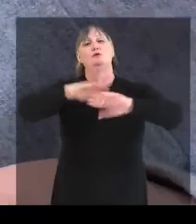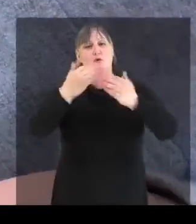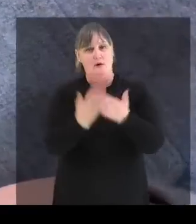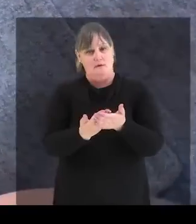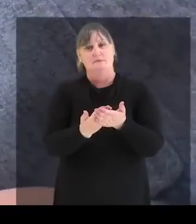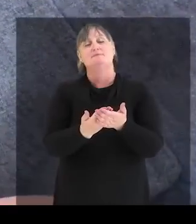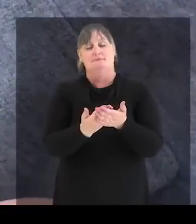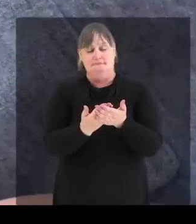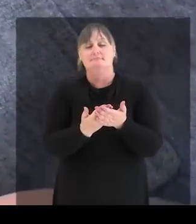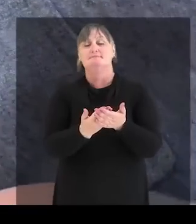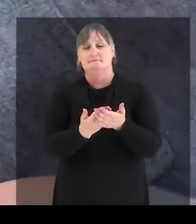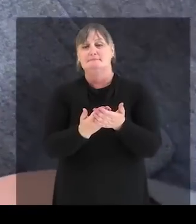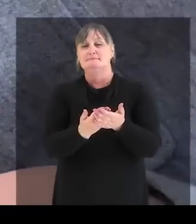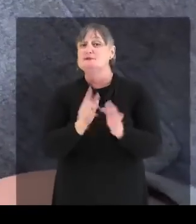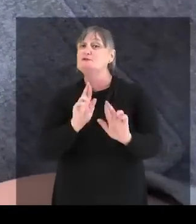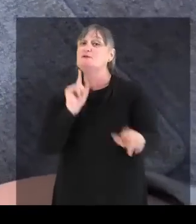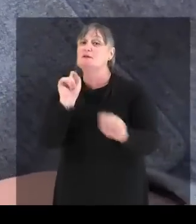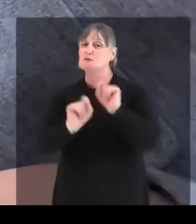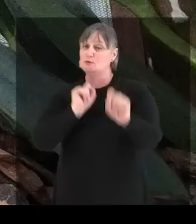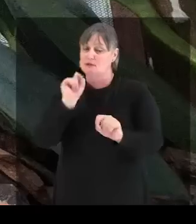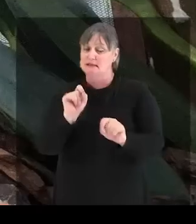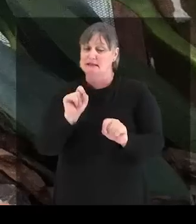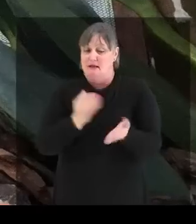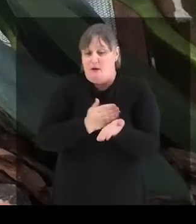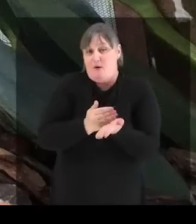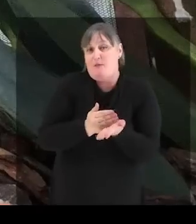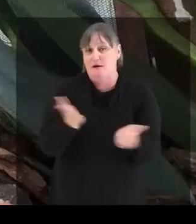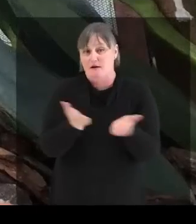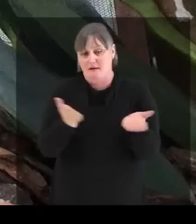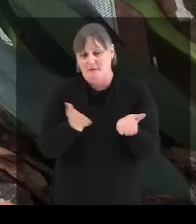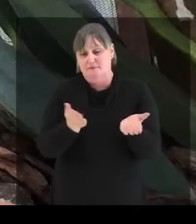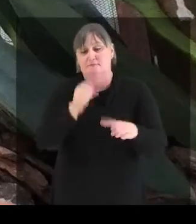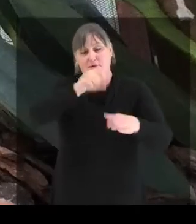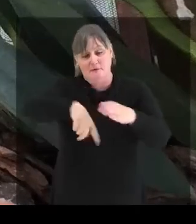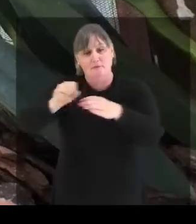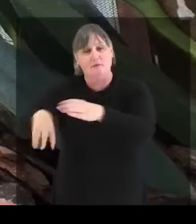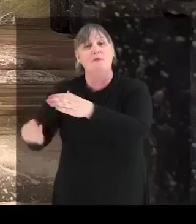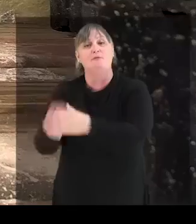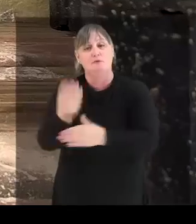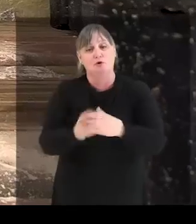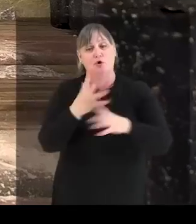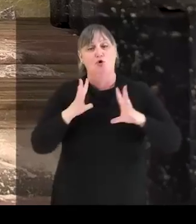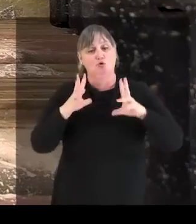escolar. E qual era a diferença? Que a partir desse momento, a horta